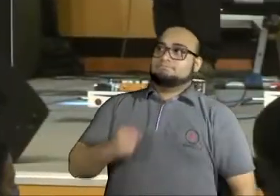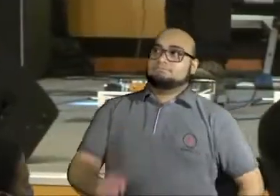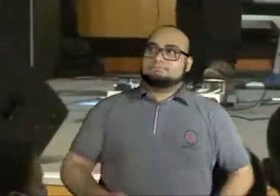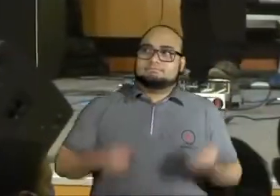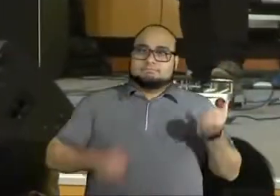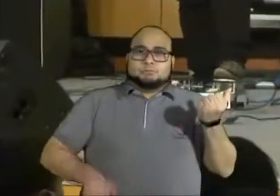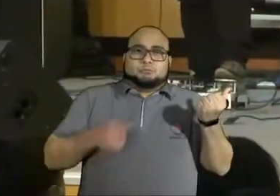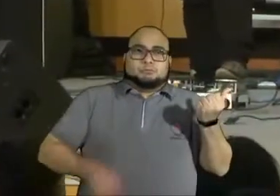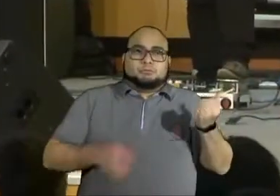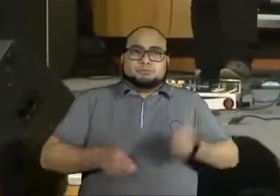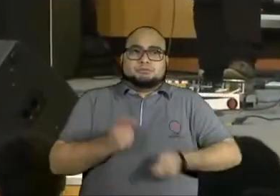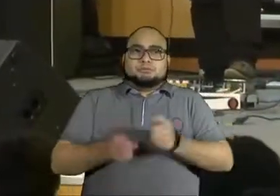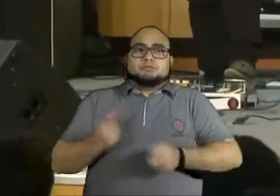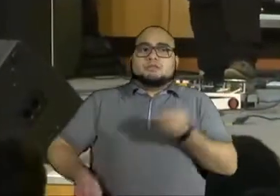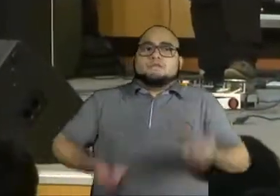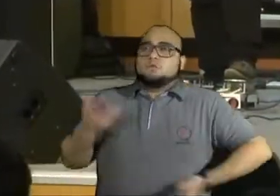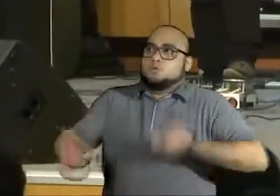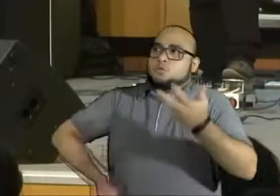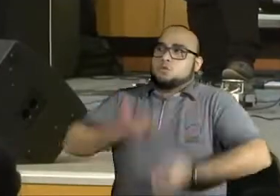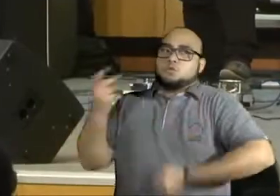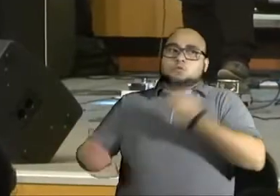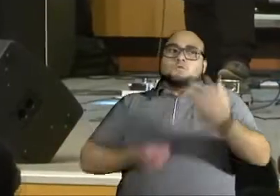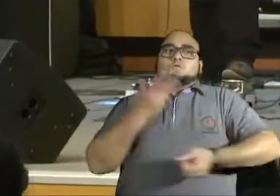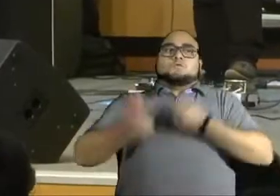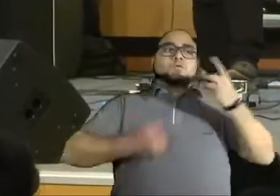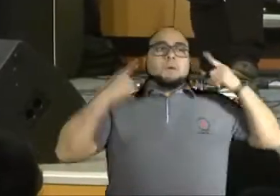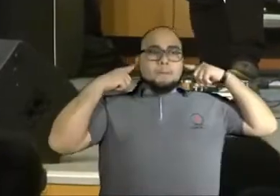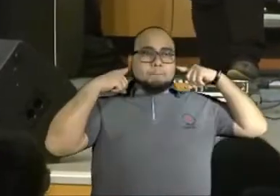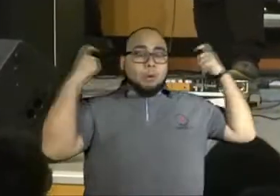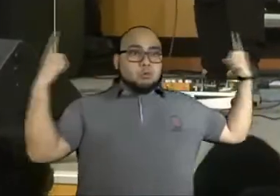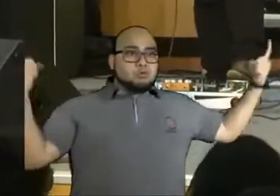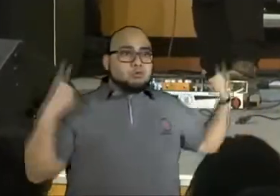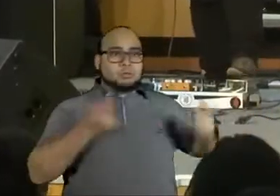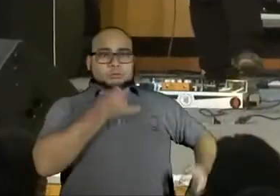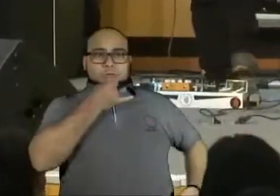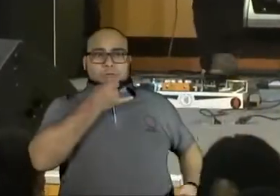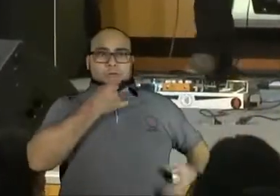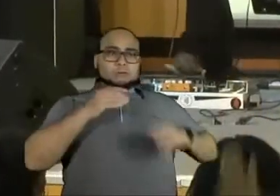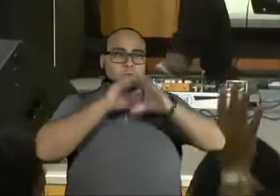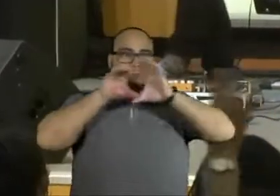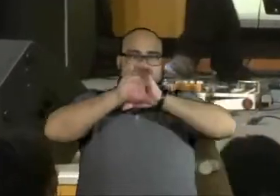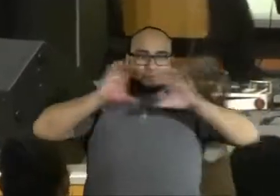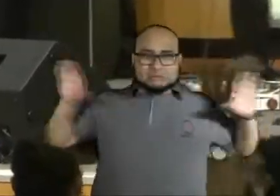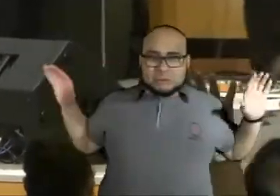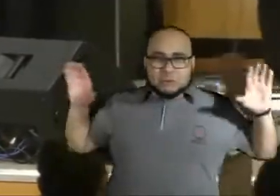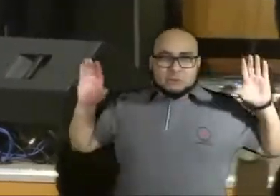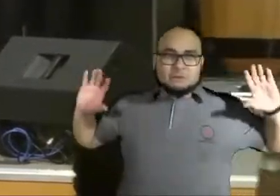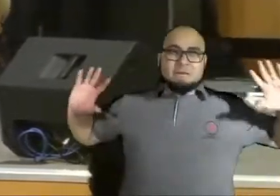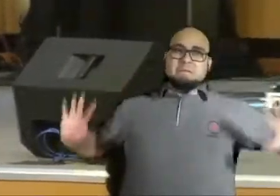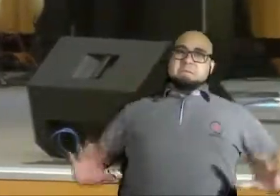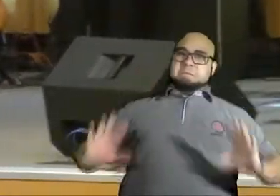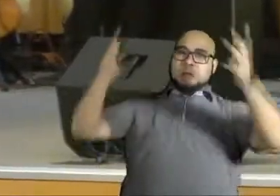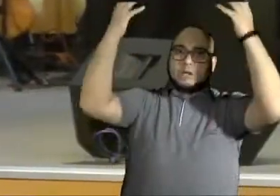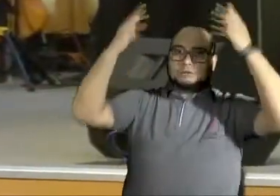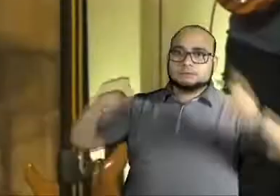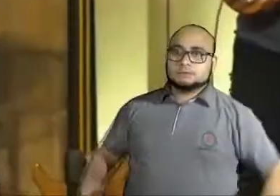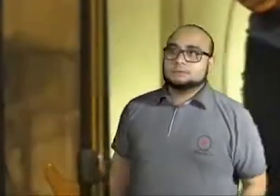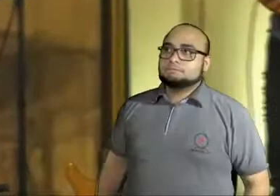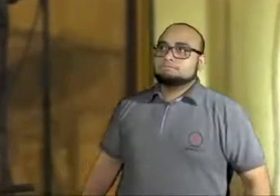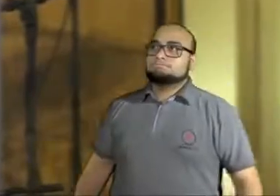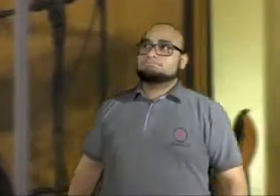celebrando, um som de inimigo envergonhado e igreja triunfando. É por aí. O diabo está dizendo: vai te